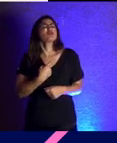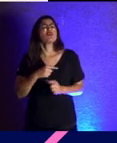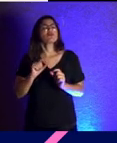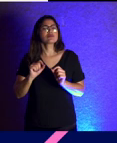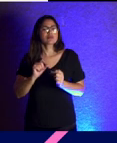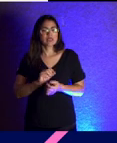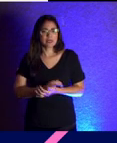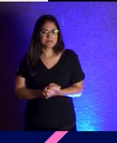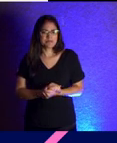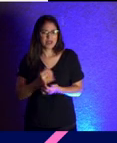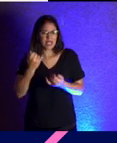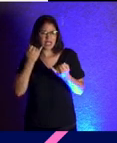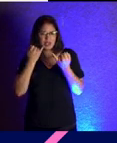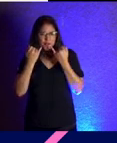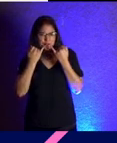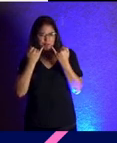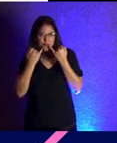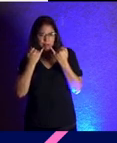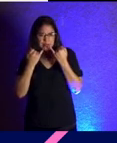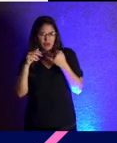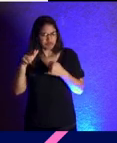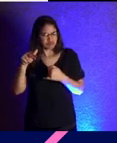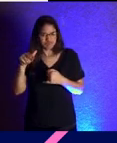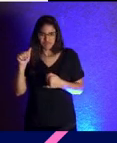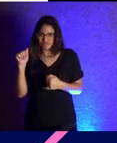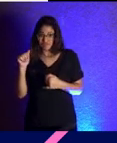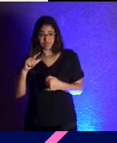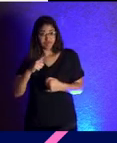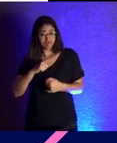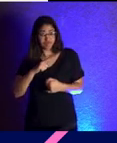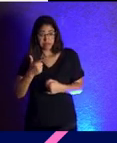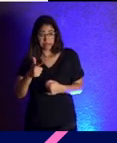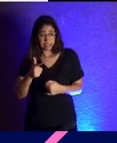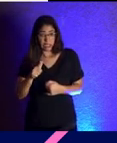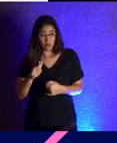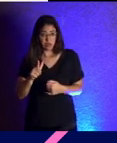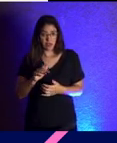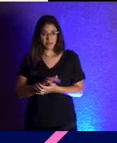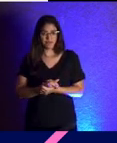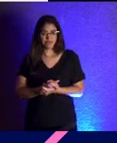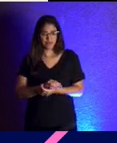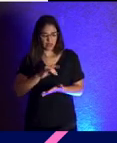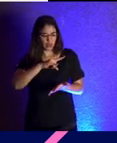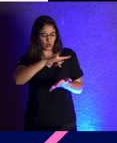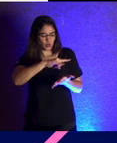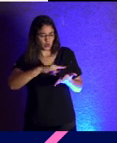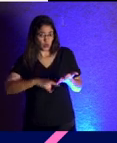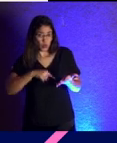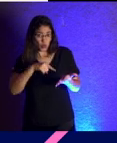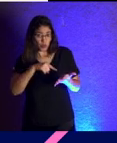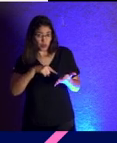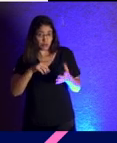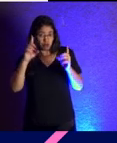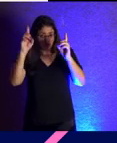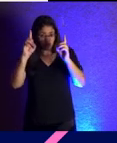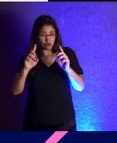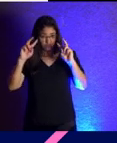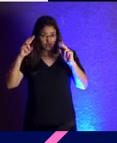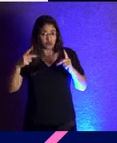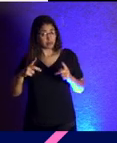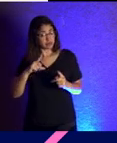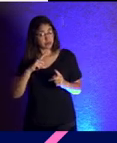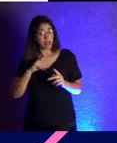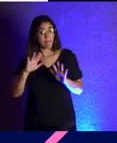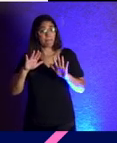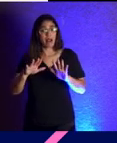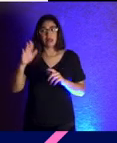essa informação que não seria revelada ainda, embora estivesse em um documento público do Conselho Nacional de Direitos Humanos, que existem